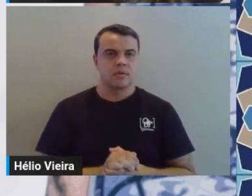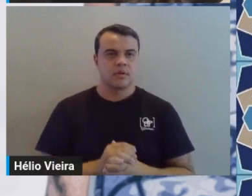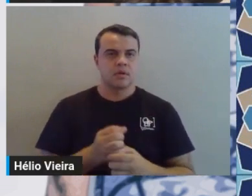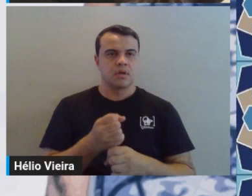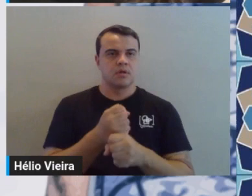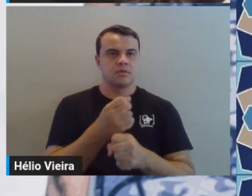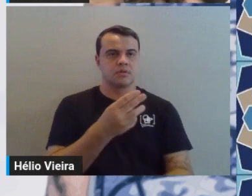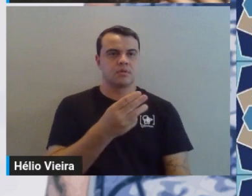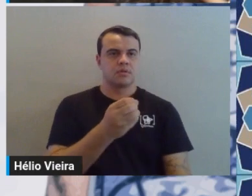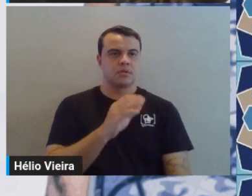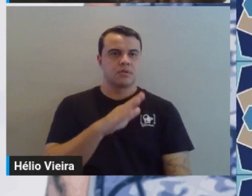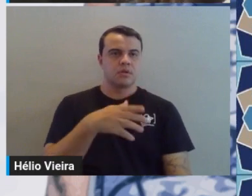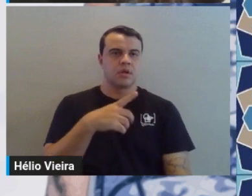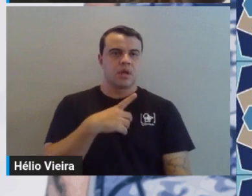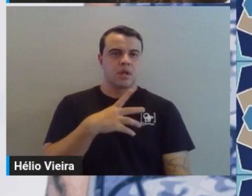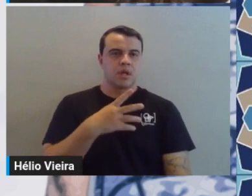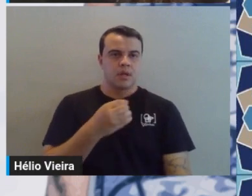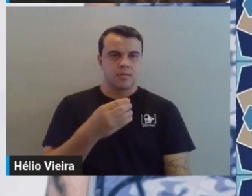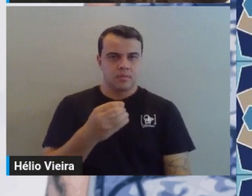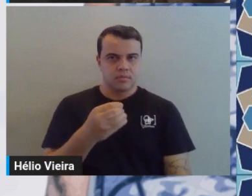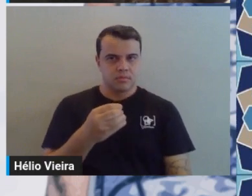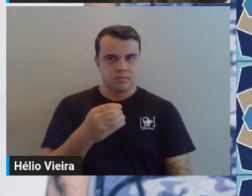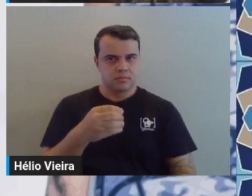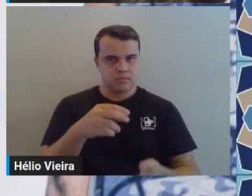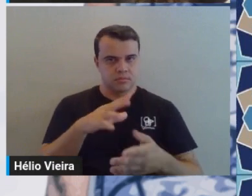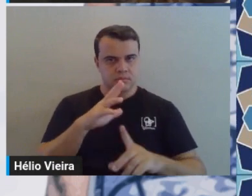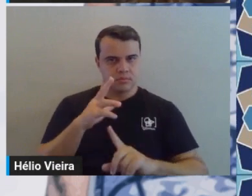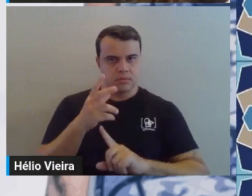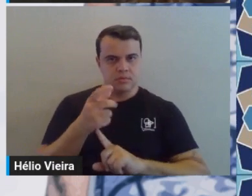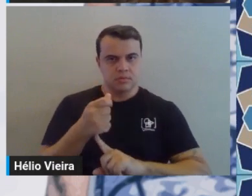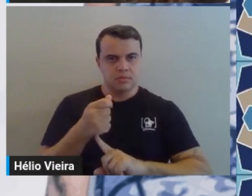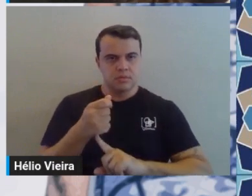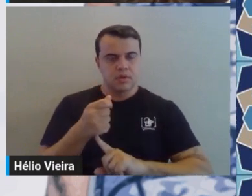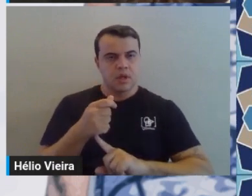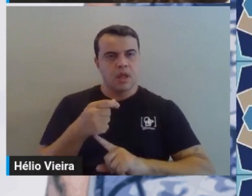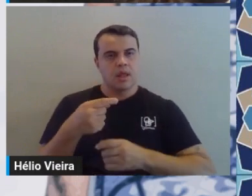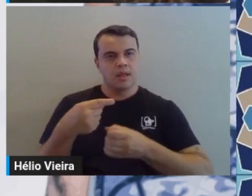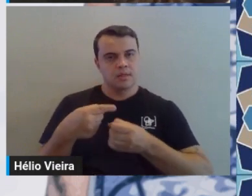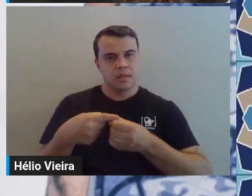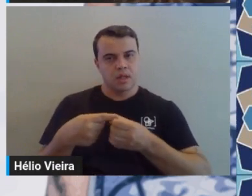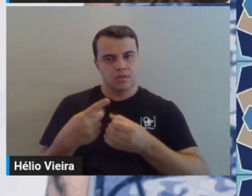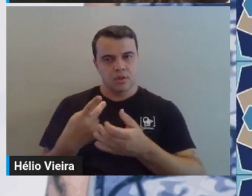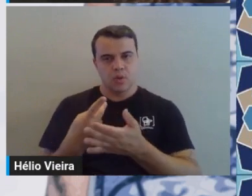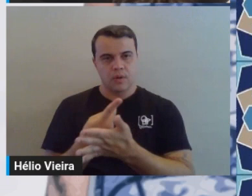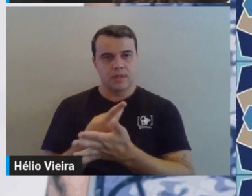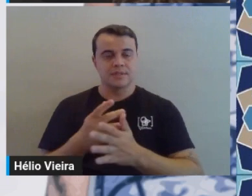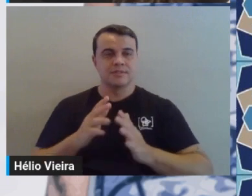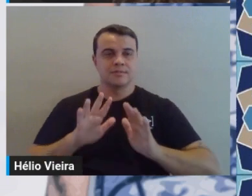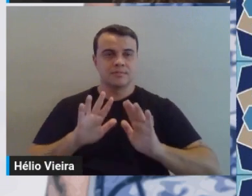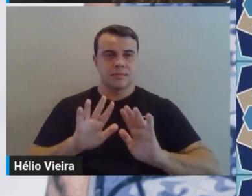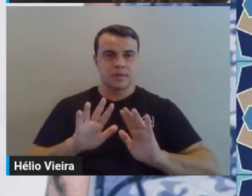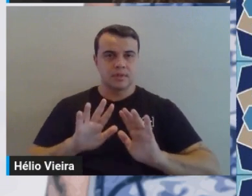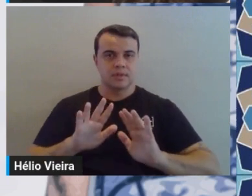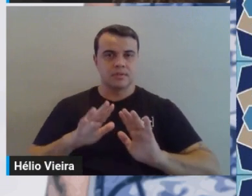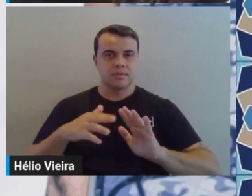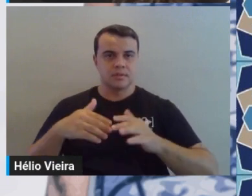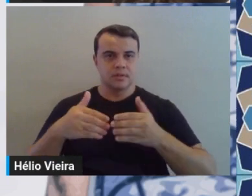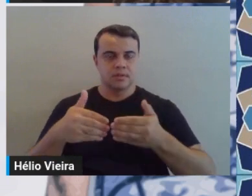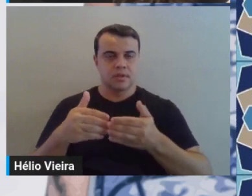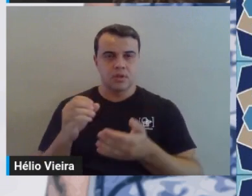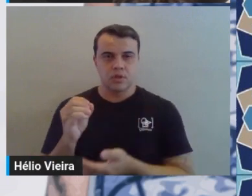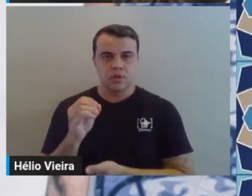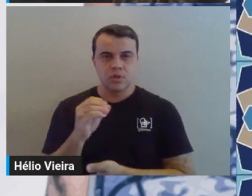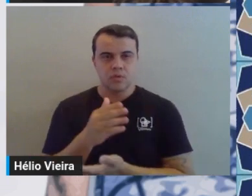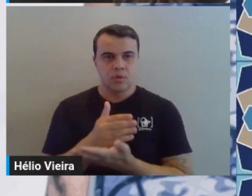30, existem grandes salões de arte acontecendo na cidade, mas com a inauguração